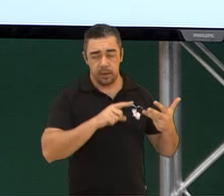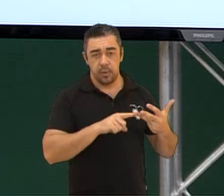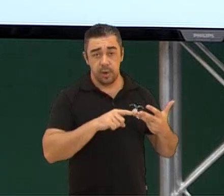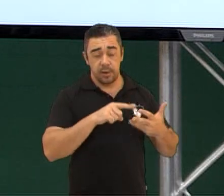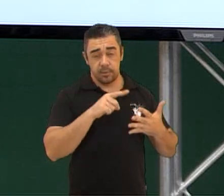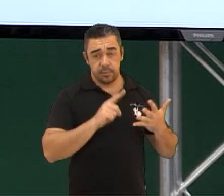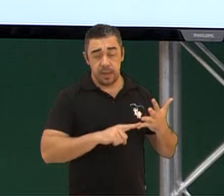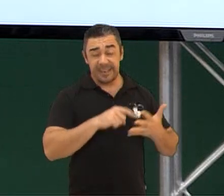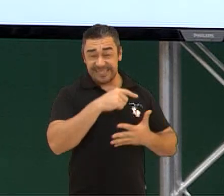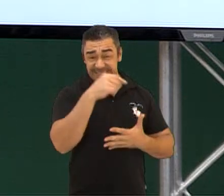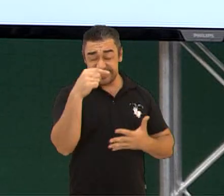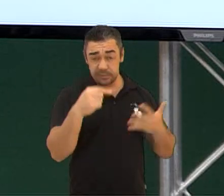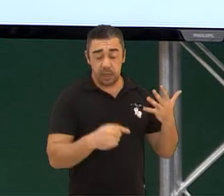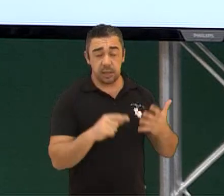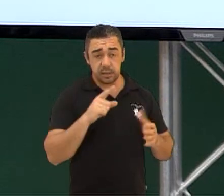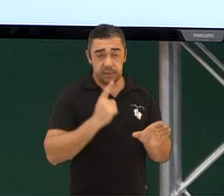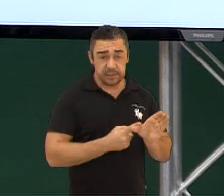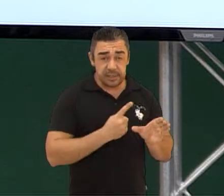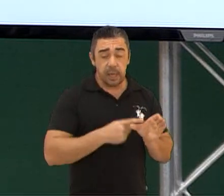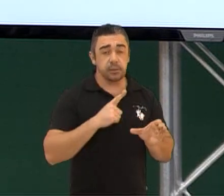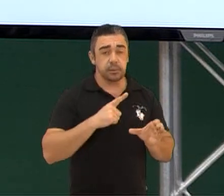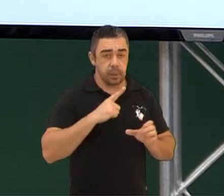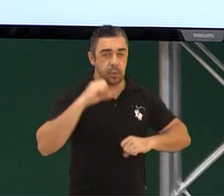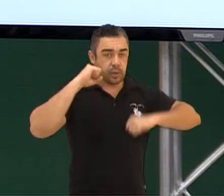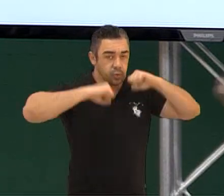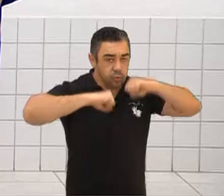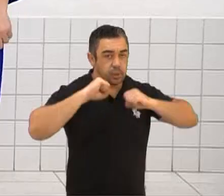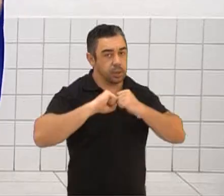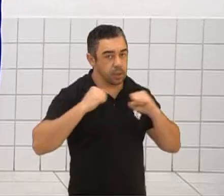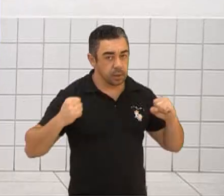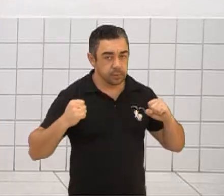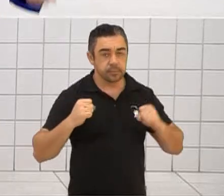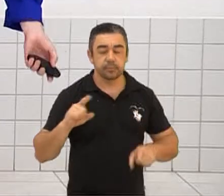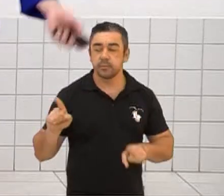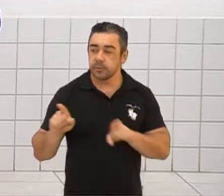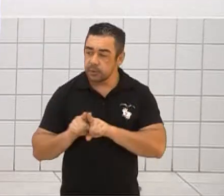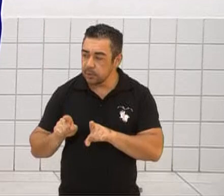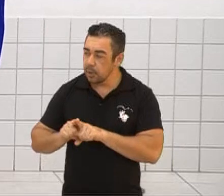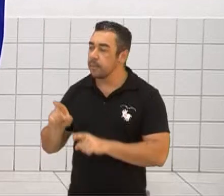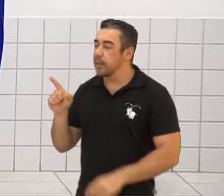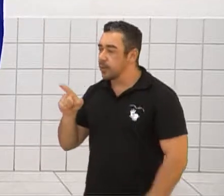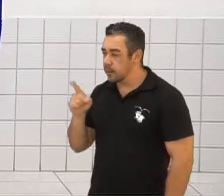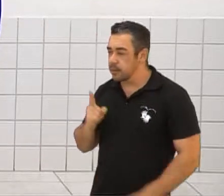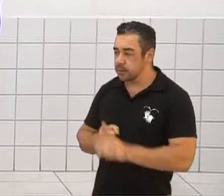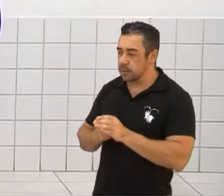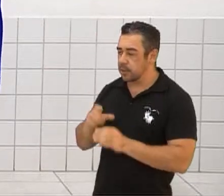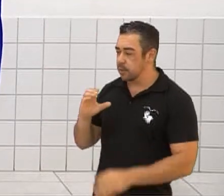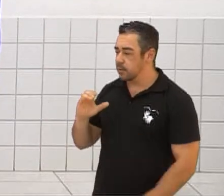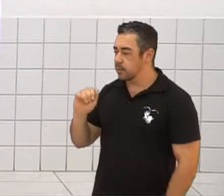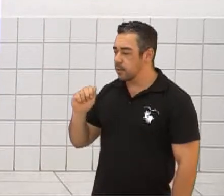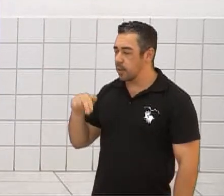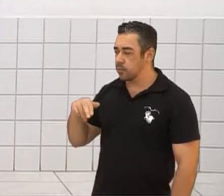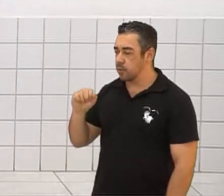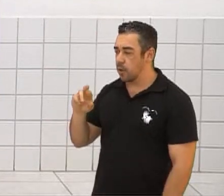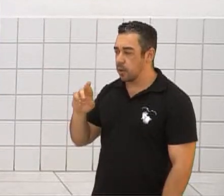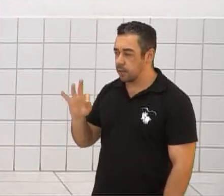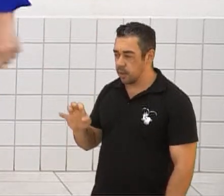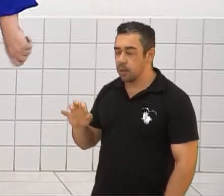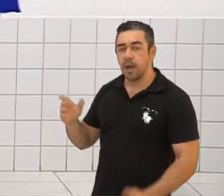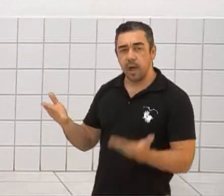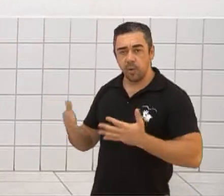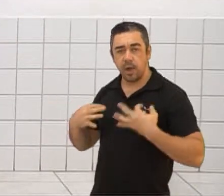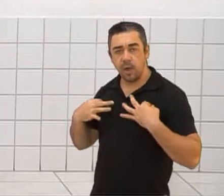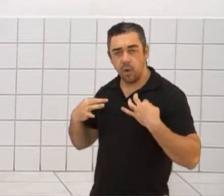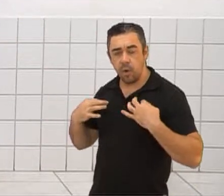que aglomeram ali indústrias grandes, né, no nosso estado. Questão de Cianorte também, com o polo, né, malharia, empresas. Agora como centro de